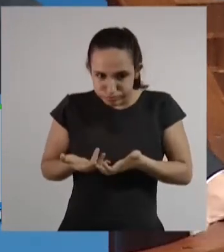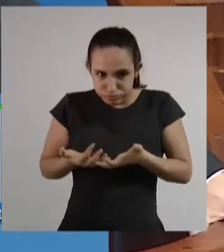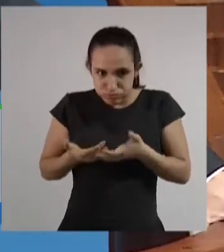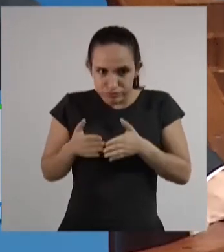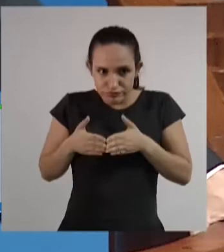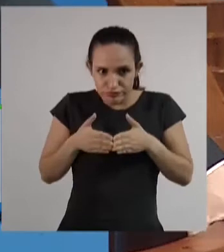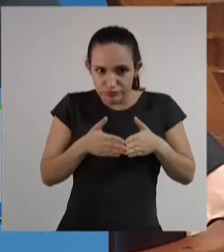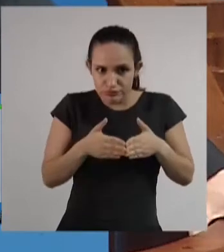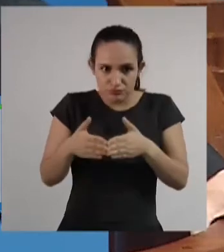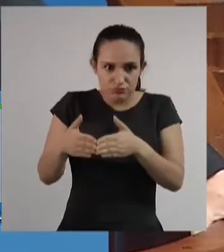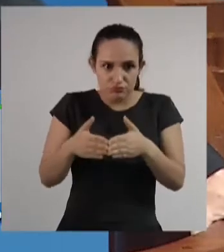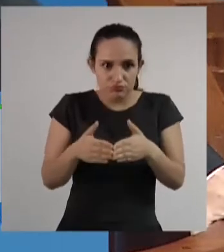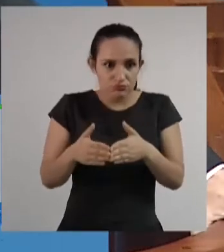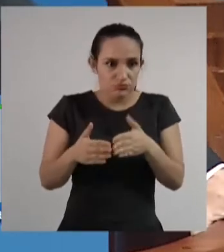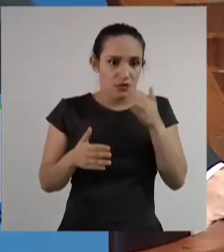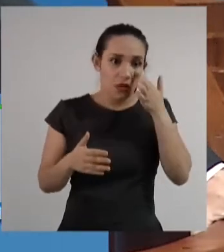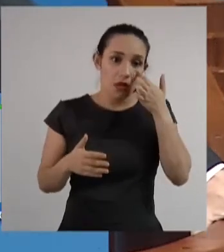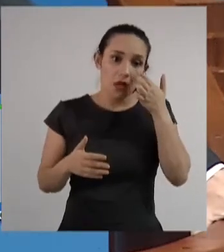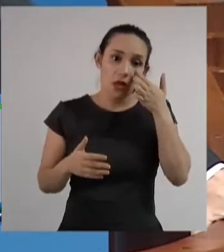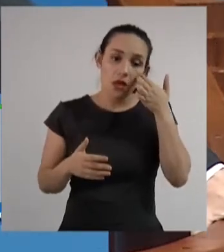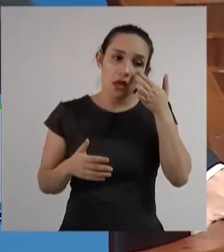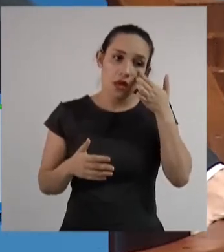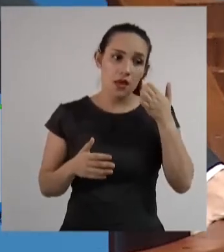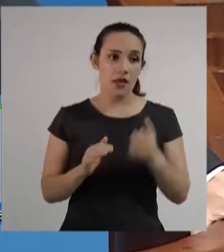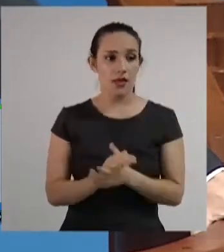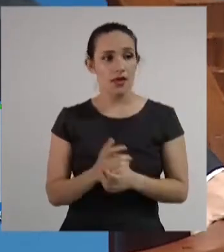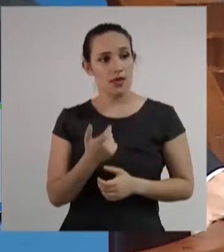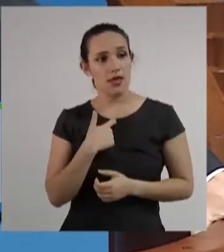presidente eleito. Eu não estou aqui